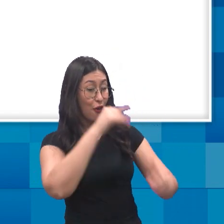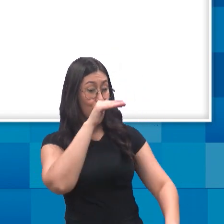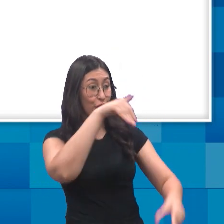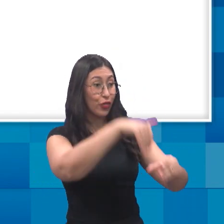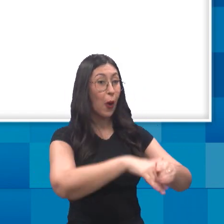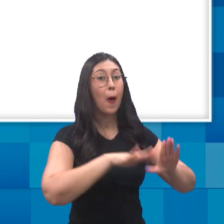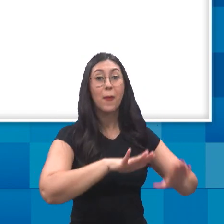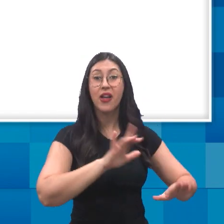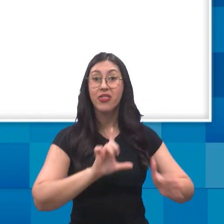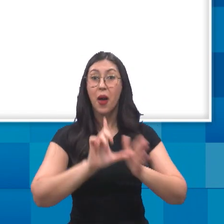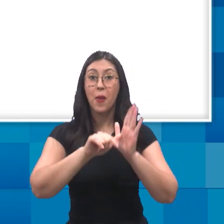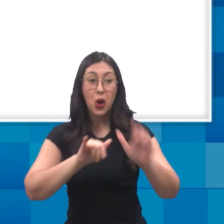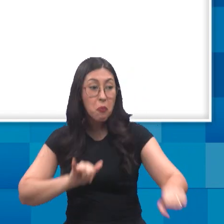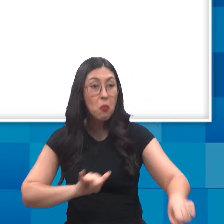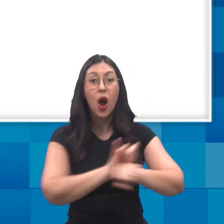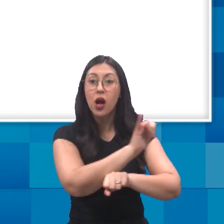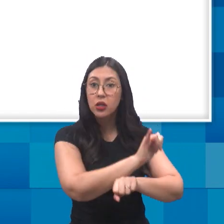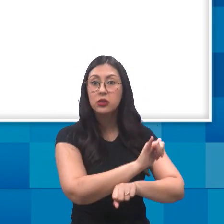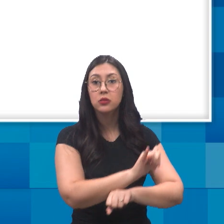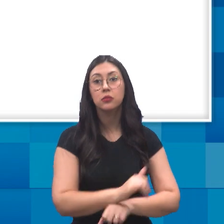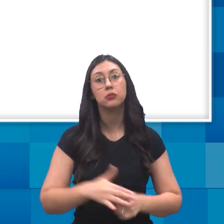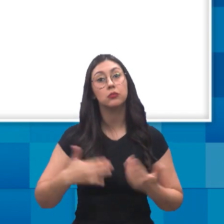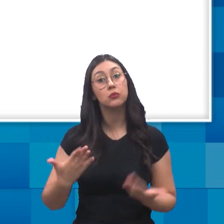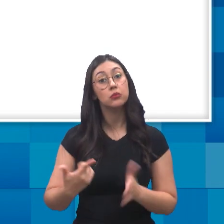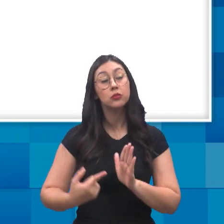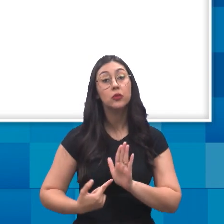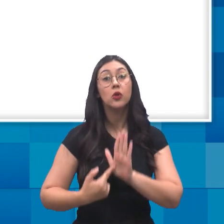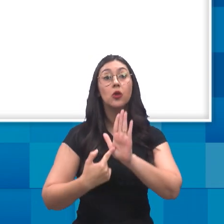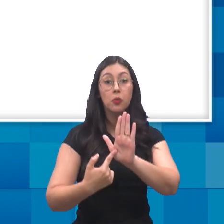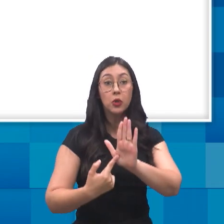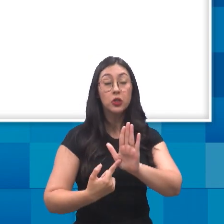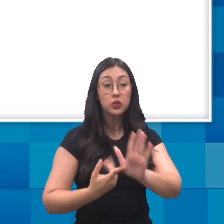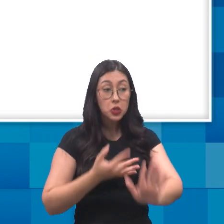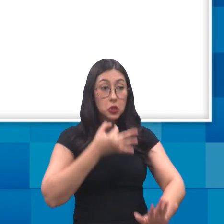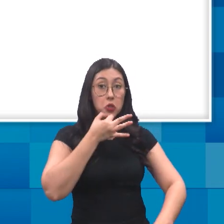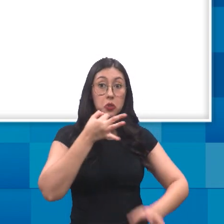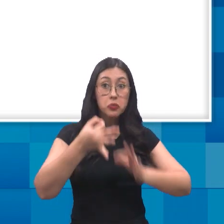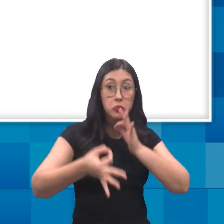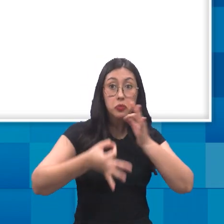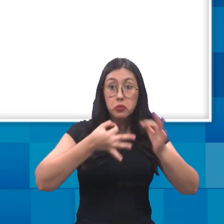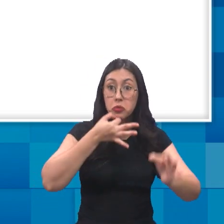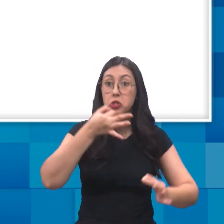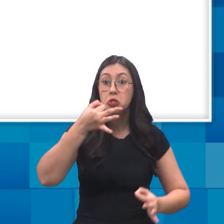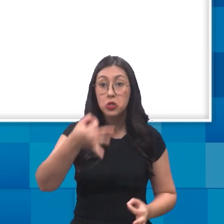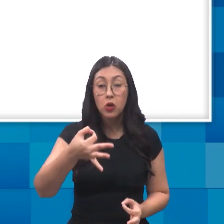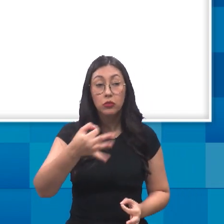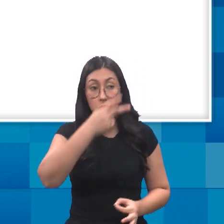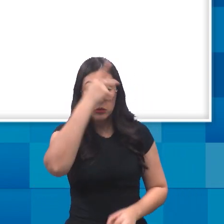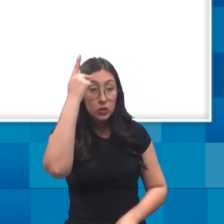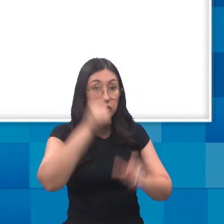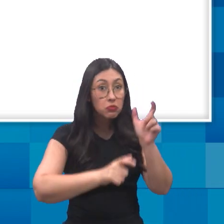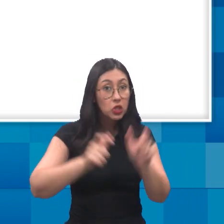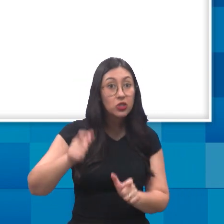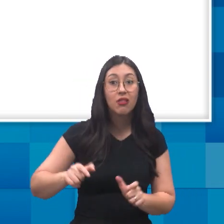que demonstra nitidamente que os comentários feitos pelas pessoas que acompanharam a tal matéria do portal da